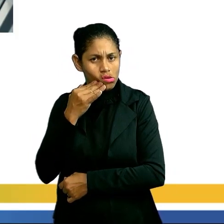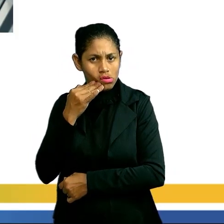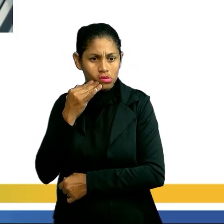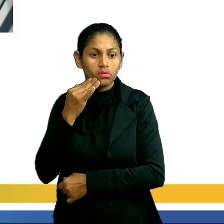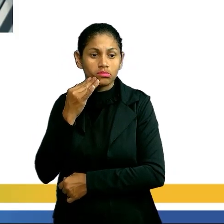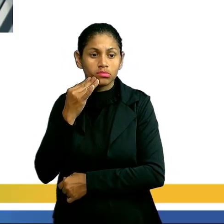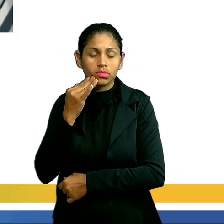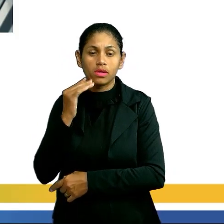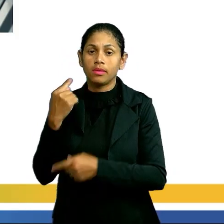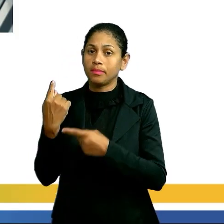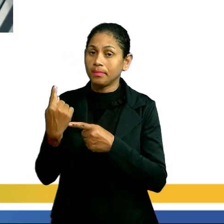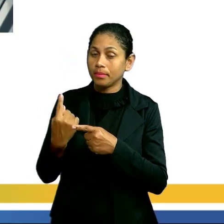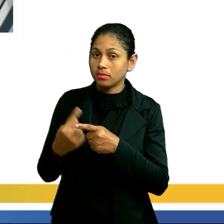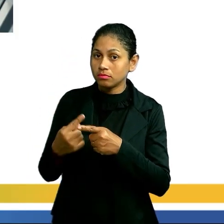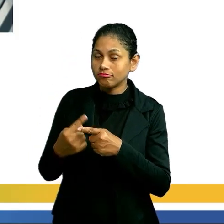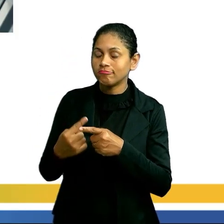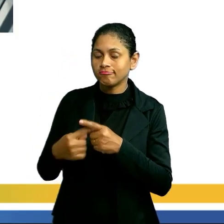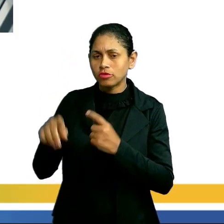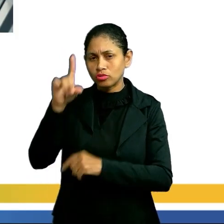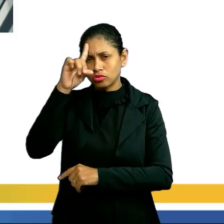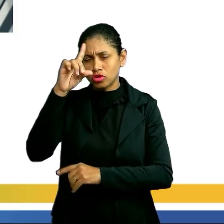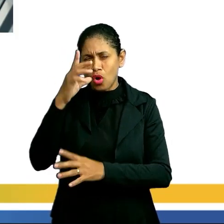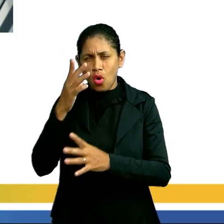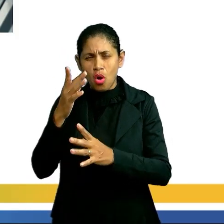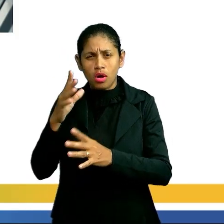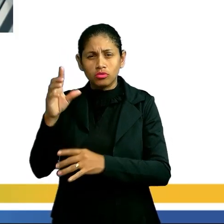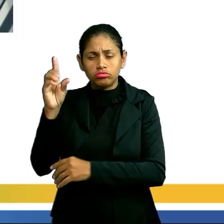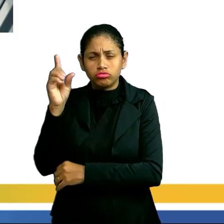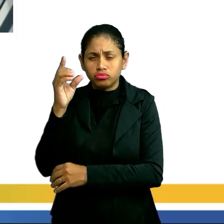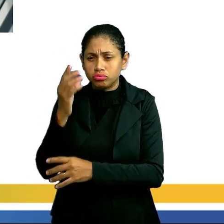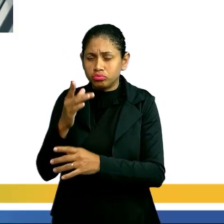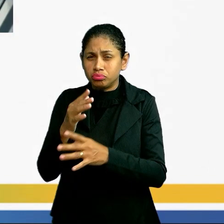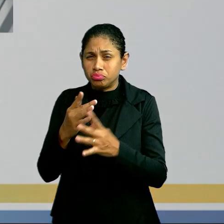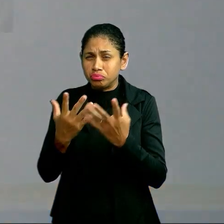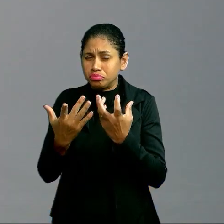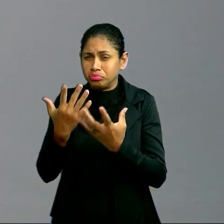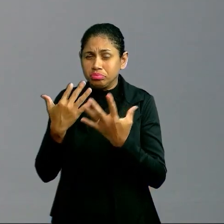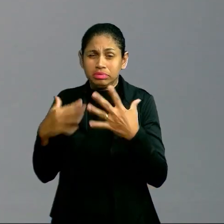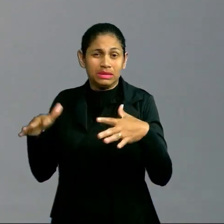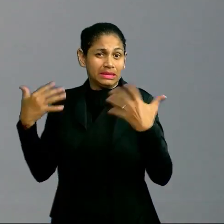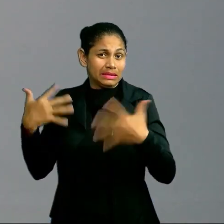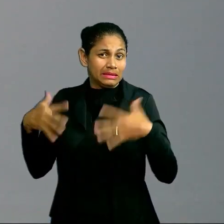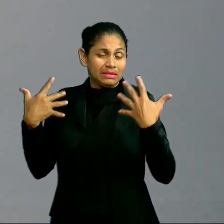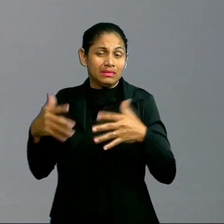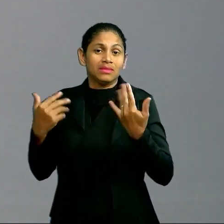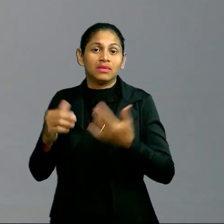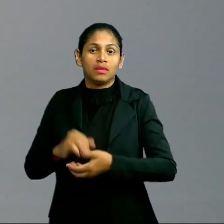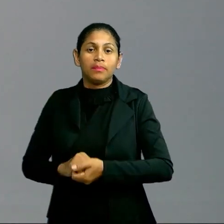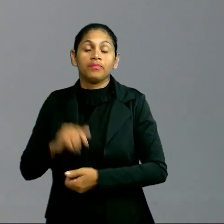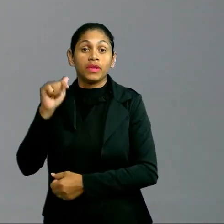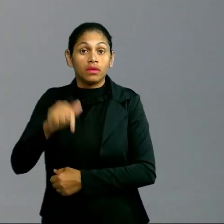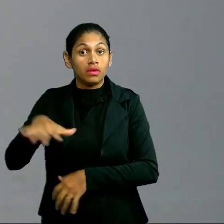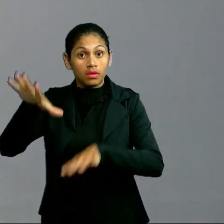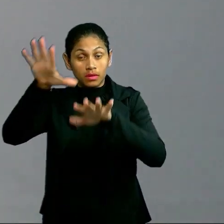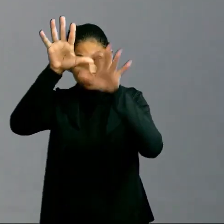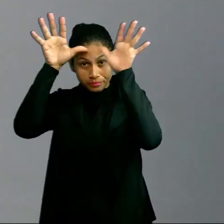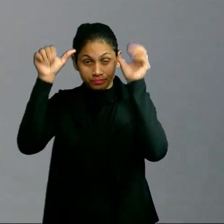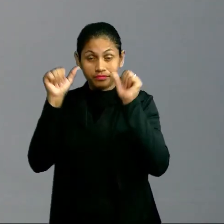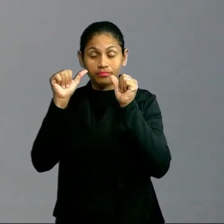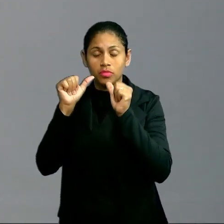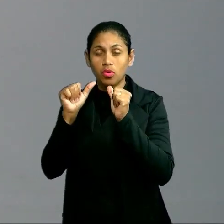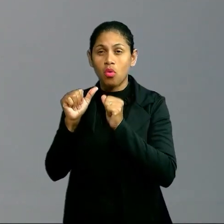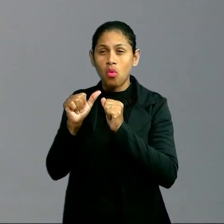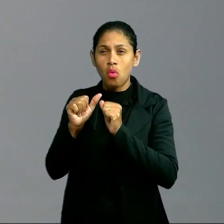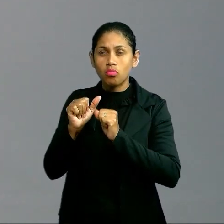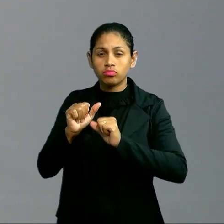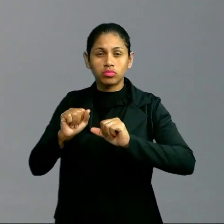dia possivelmente muito quente. Isso ocorre também, em muitos casos, aqui mesmo no nosso estado do Acre, a gente pode observar nas janelas de